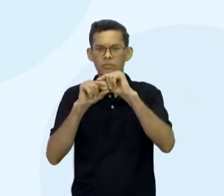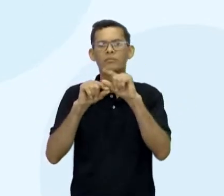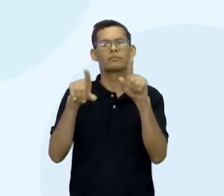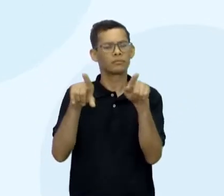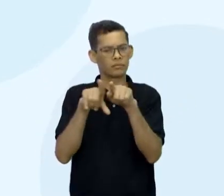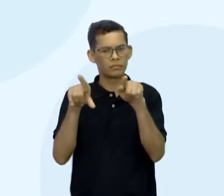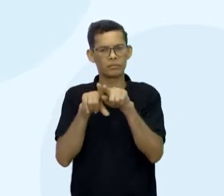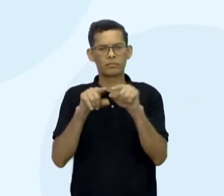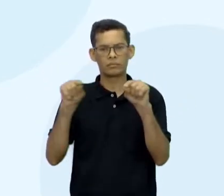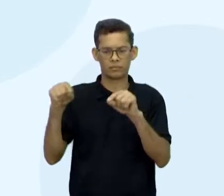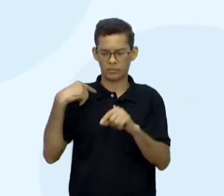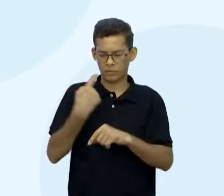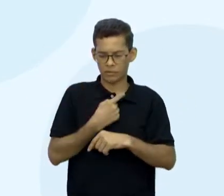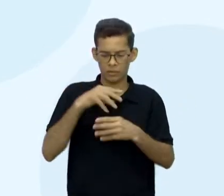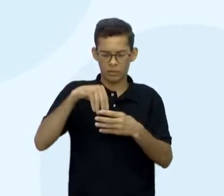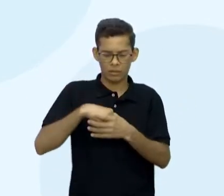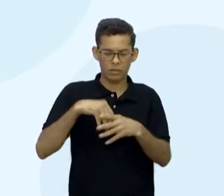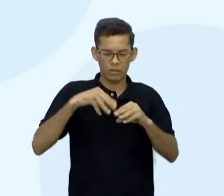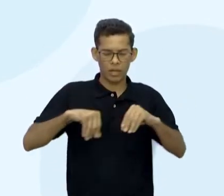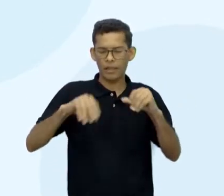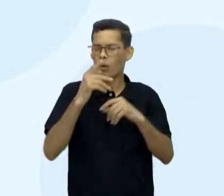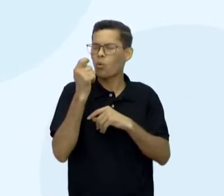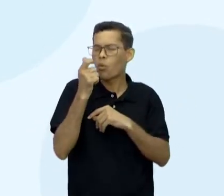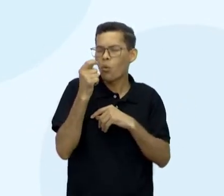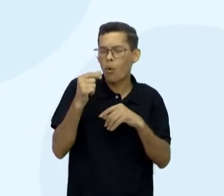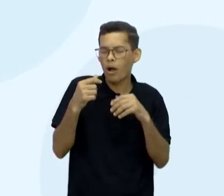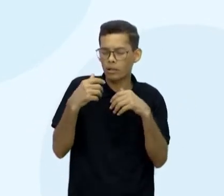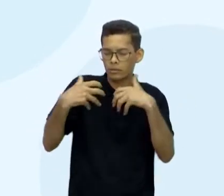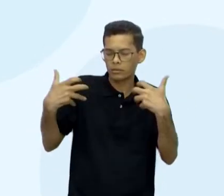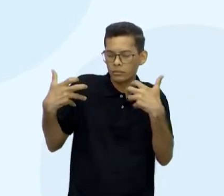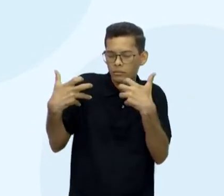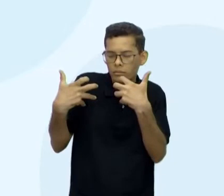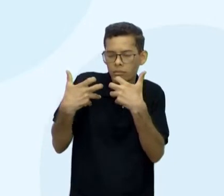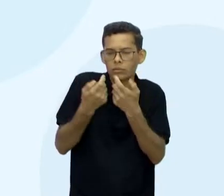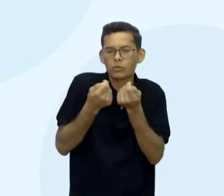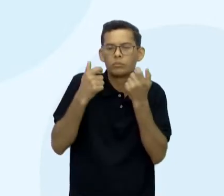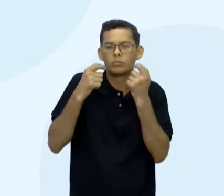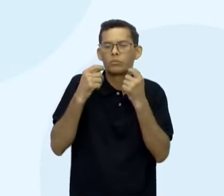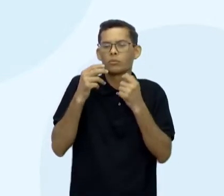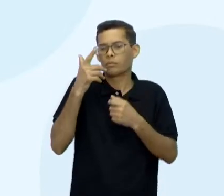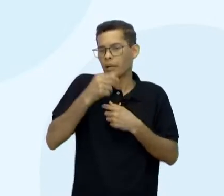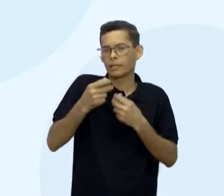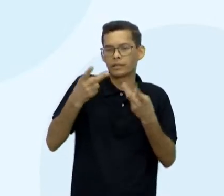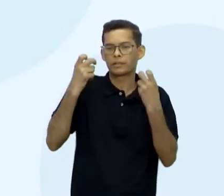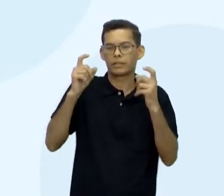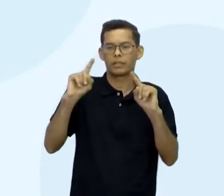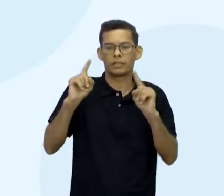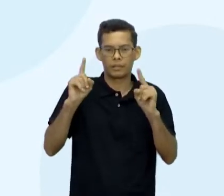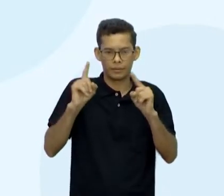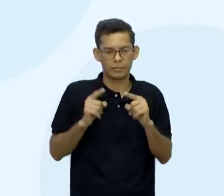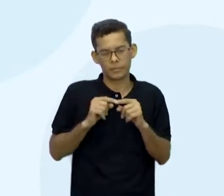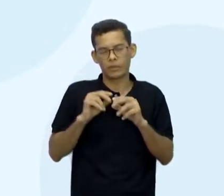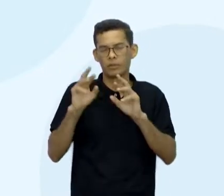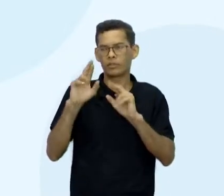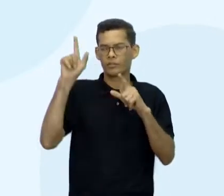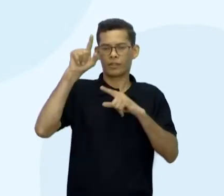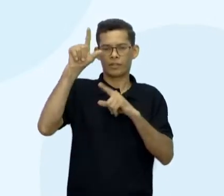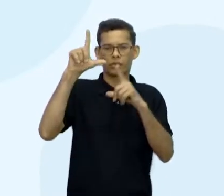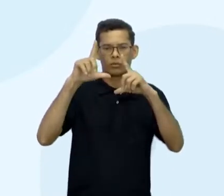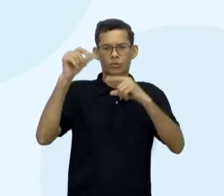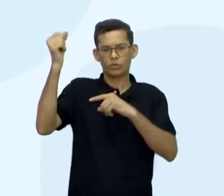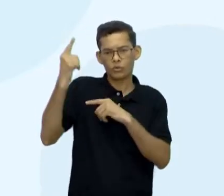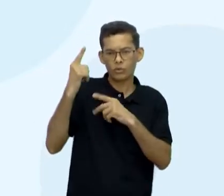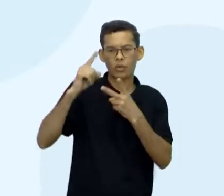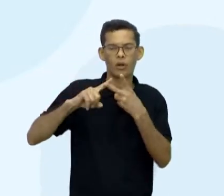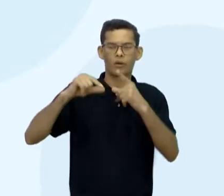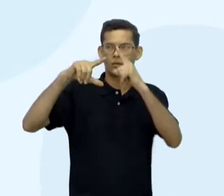corpos aqui na Terra é quase desprezível quando comparado à massa da Terra, do Sol e das galáxias e das estrelas também, ou